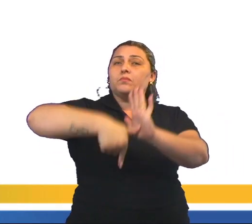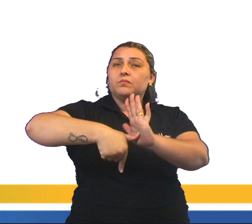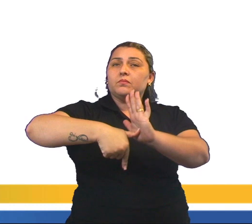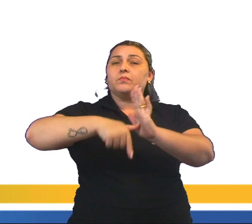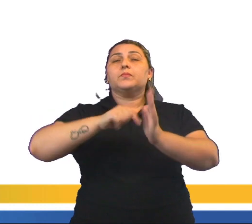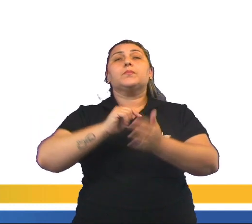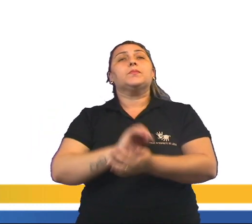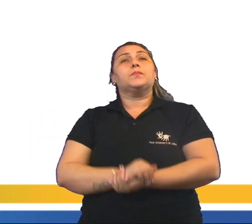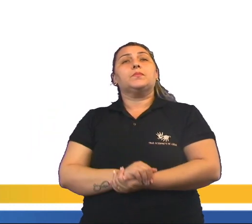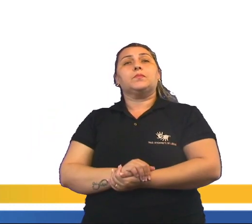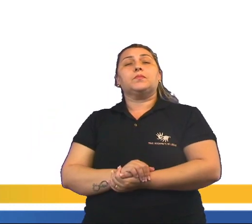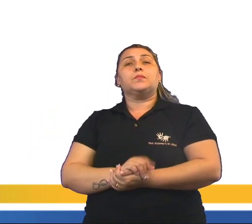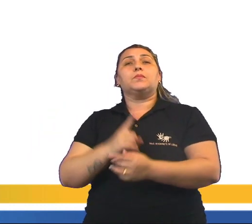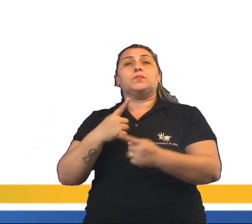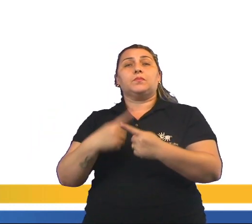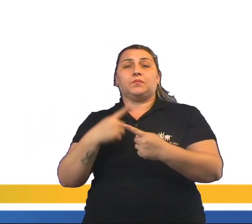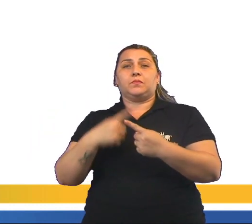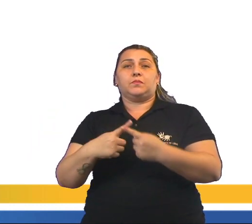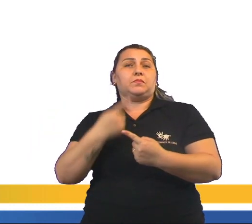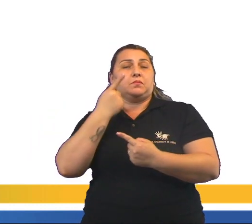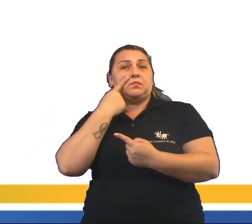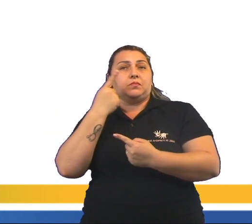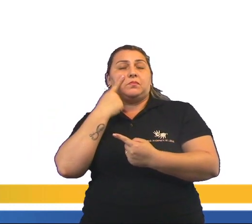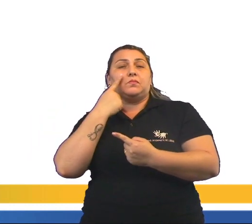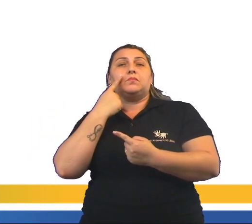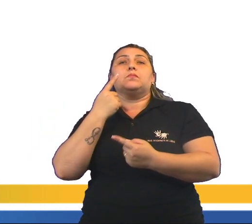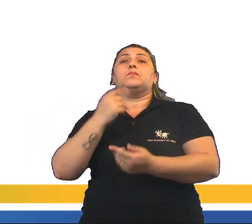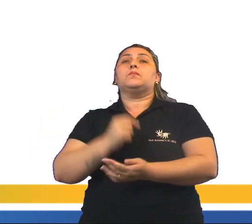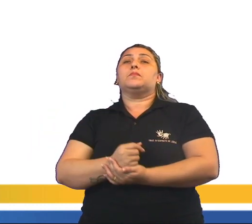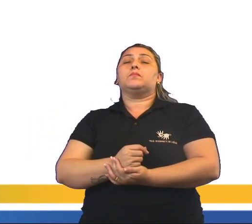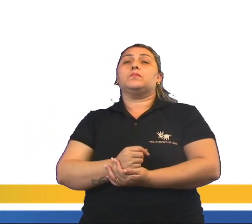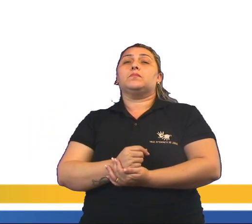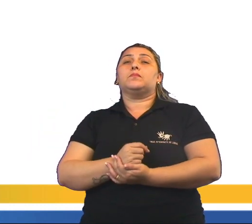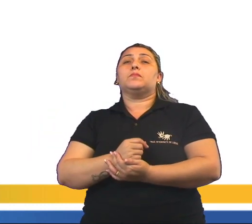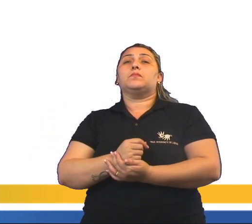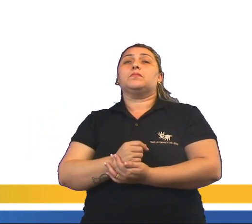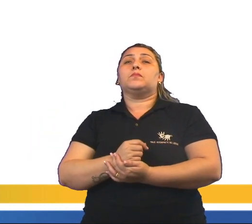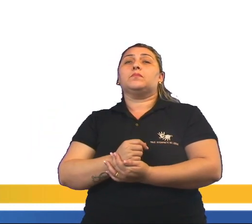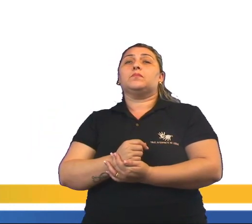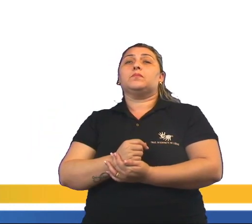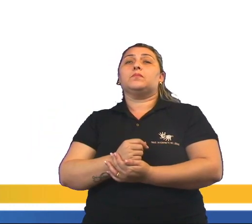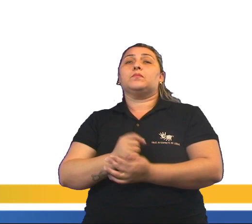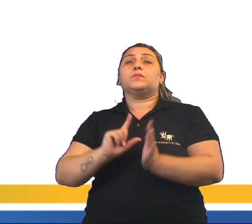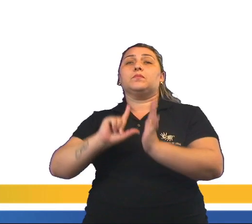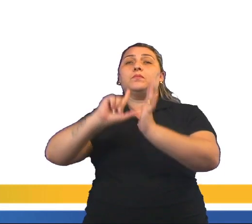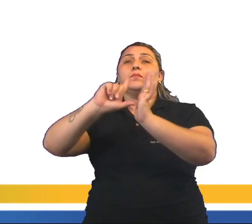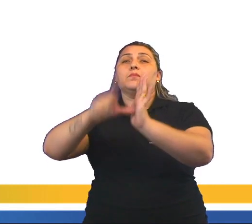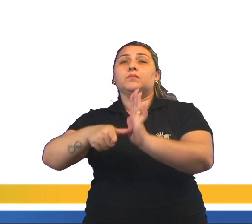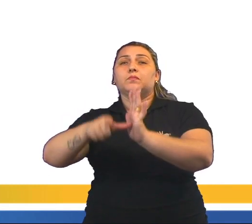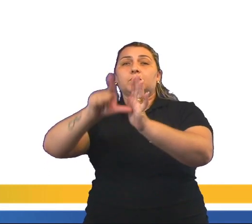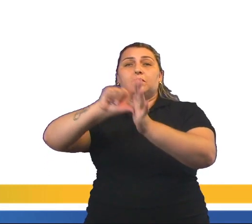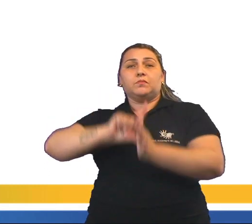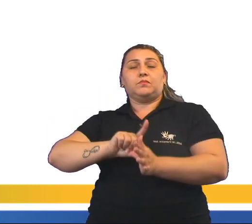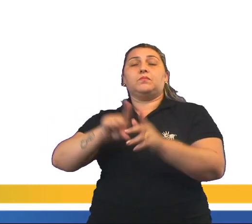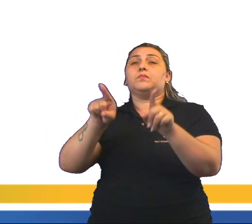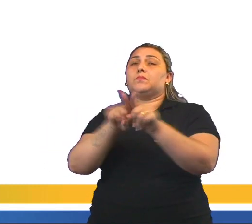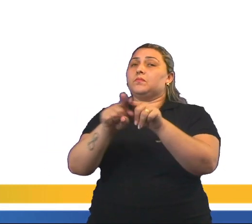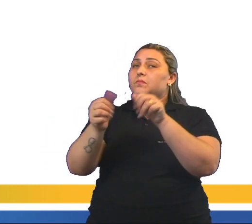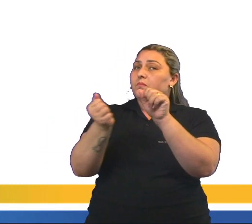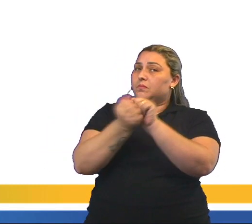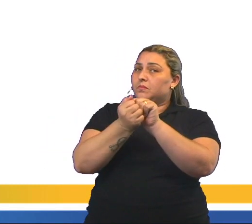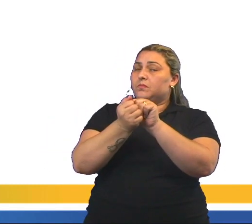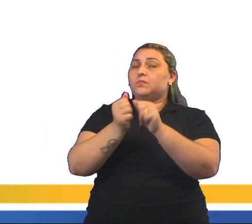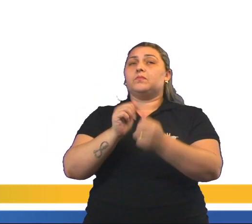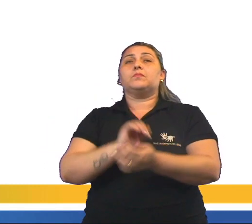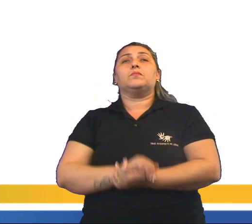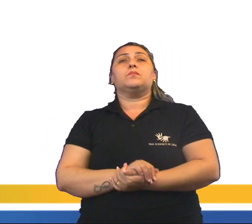os seus sucessores porque vocês observem quando a gente fala de sucessor e antecessor também